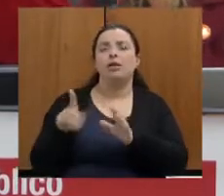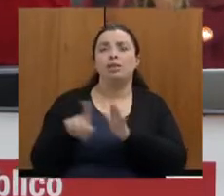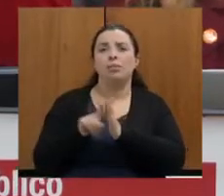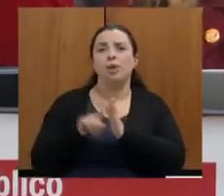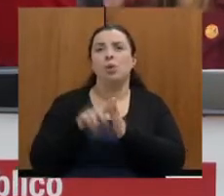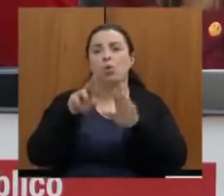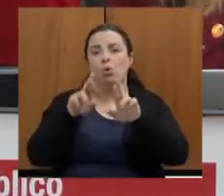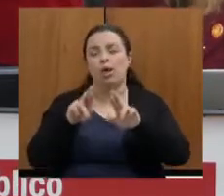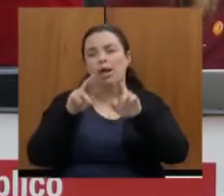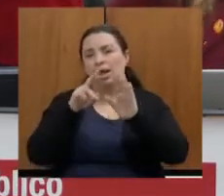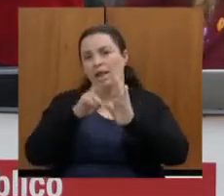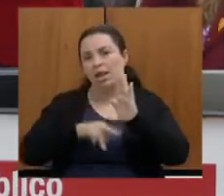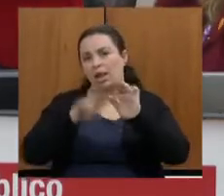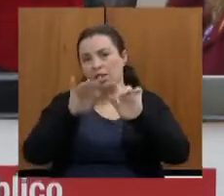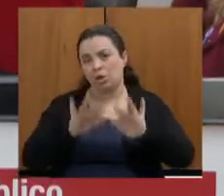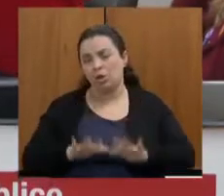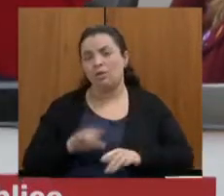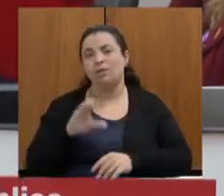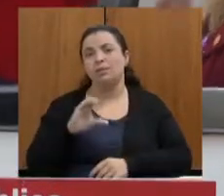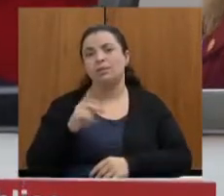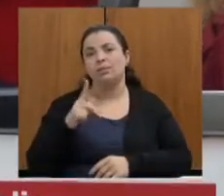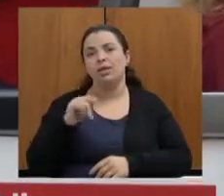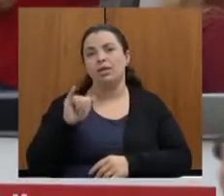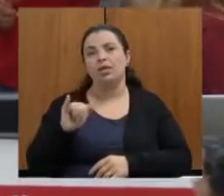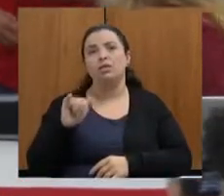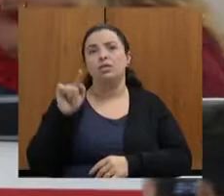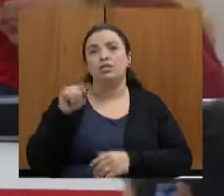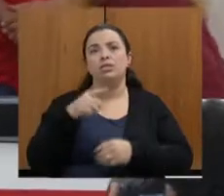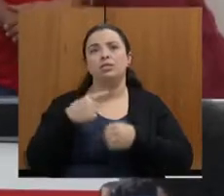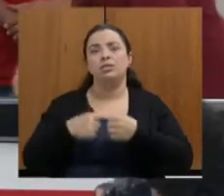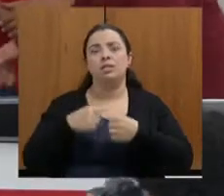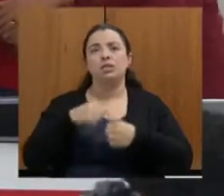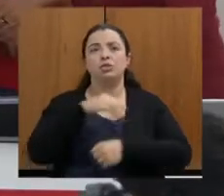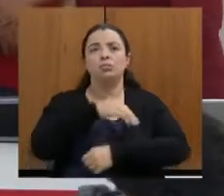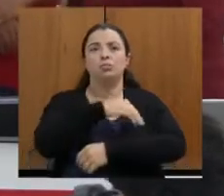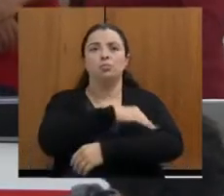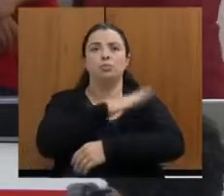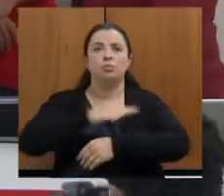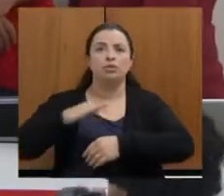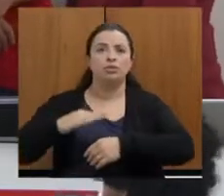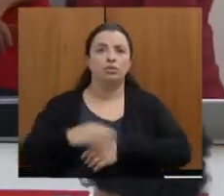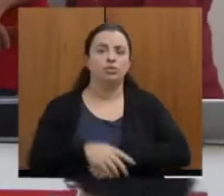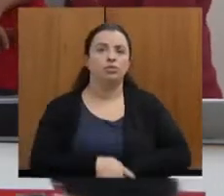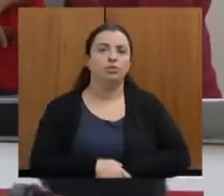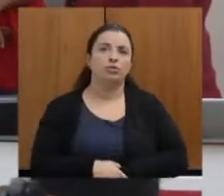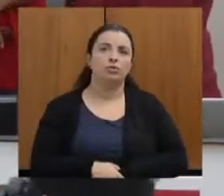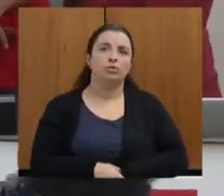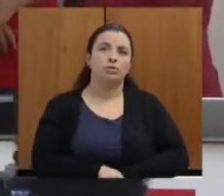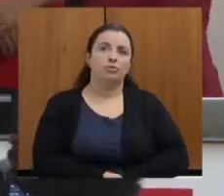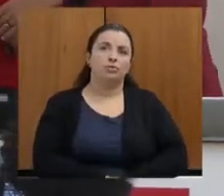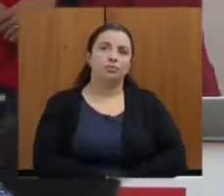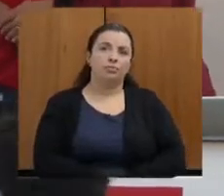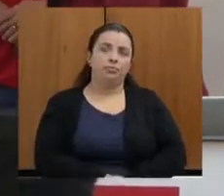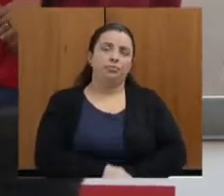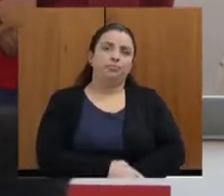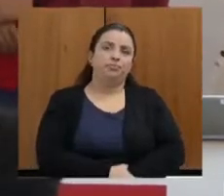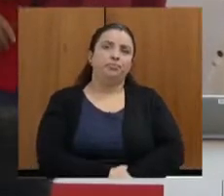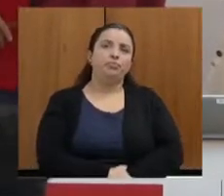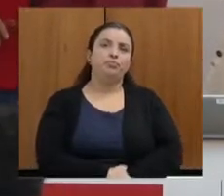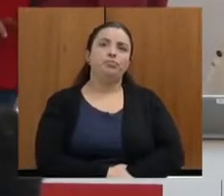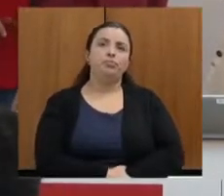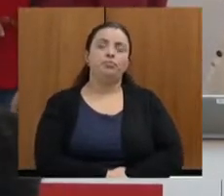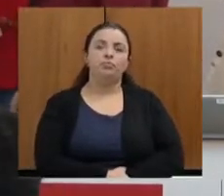E aí O que é essa aqui é a temperatura